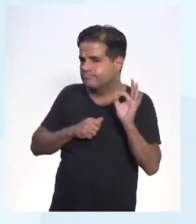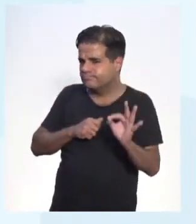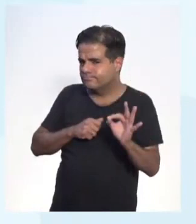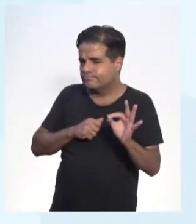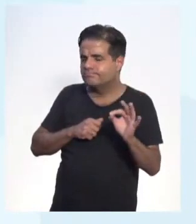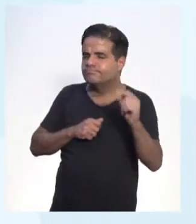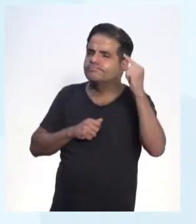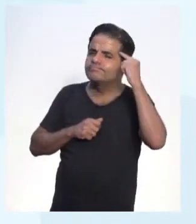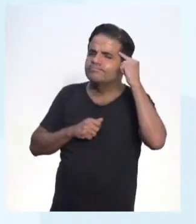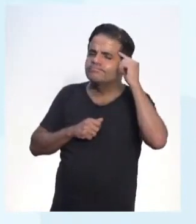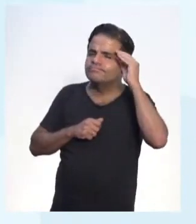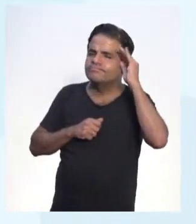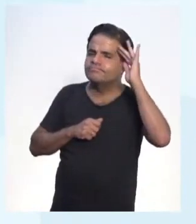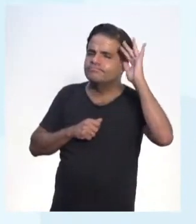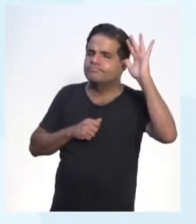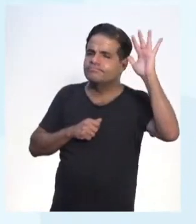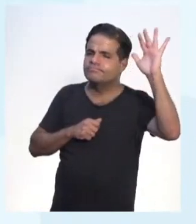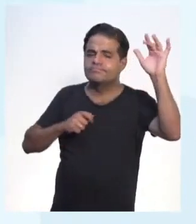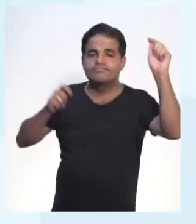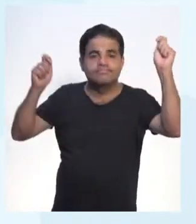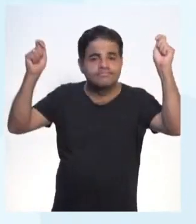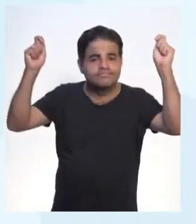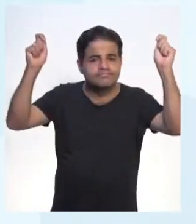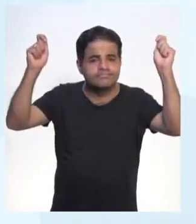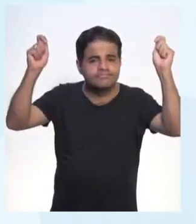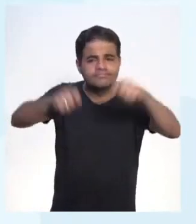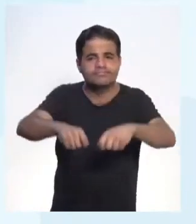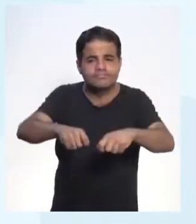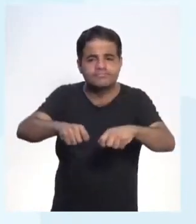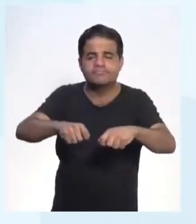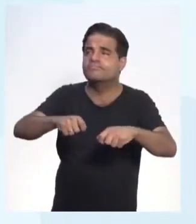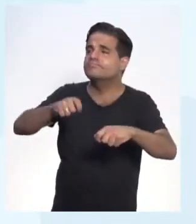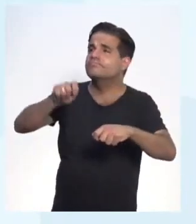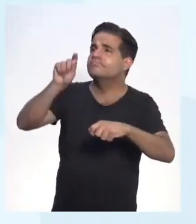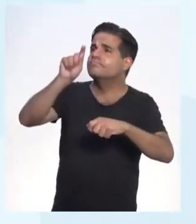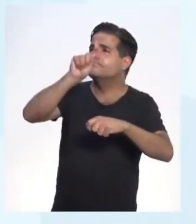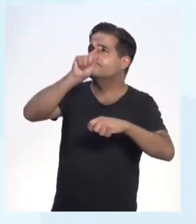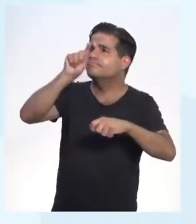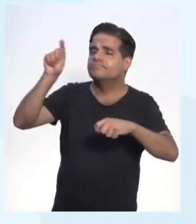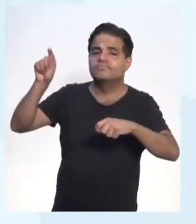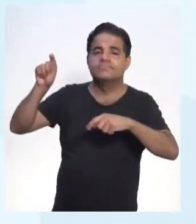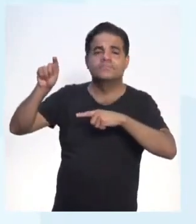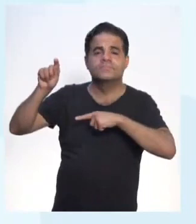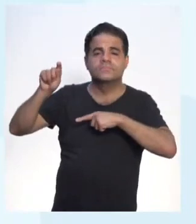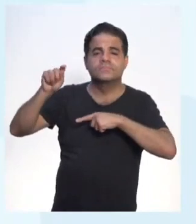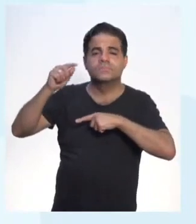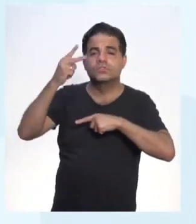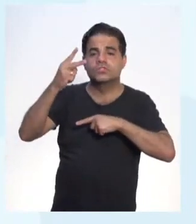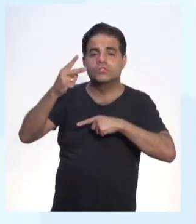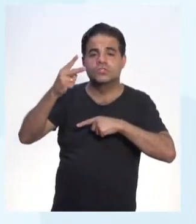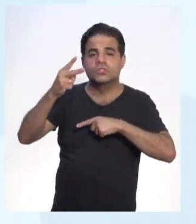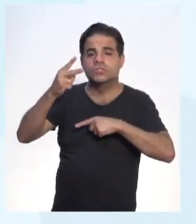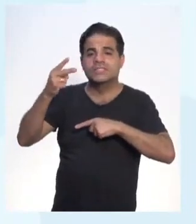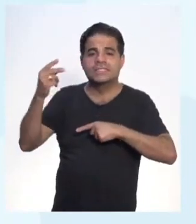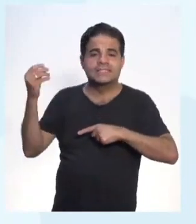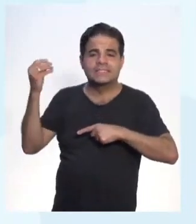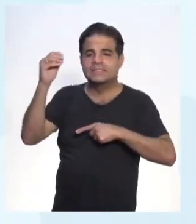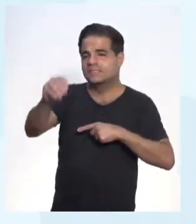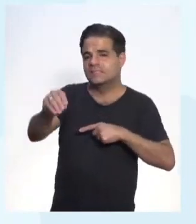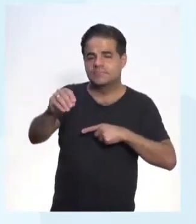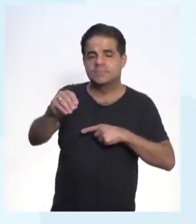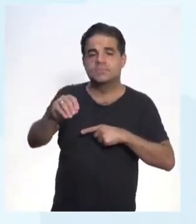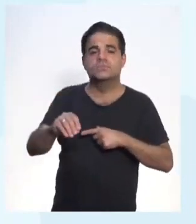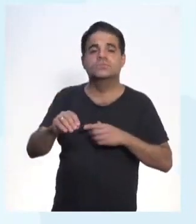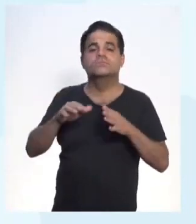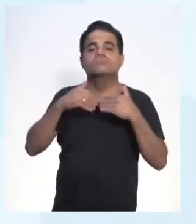Vou pensar nas possibilidades. Eu tenho 2 lançamentos.